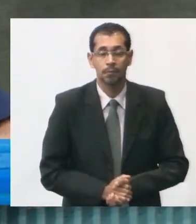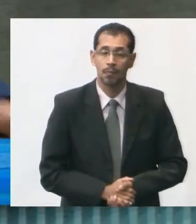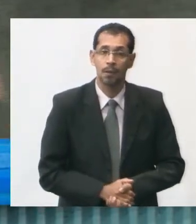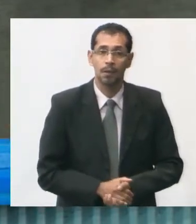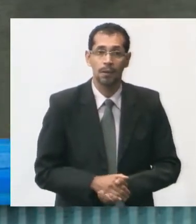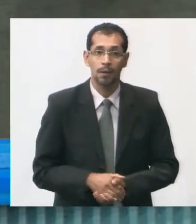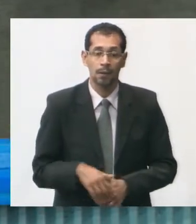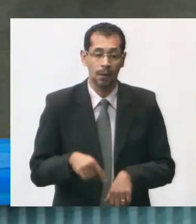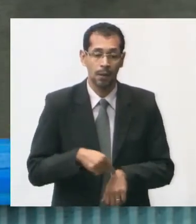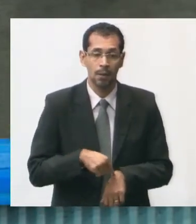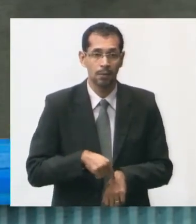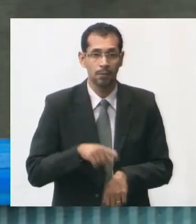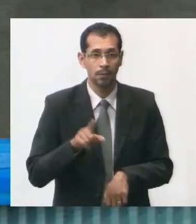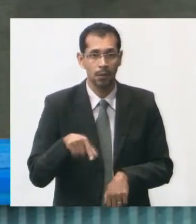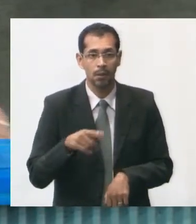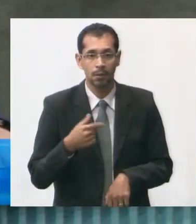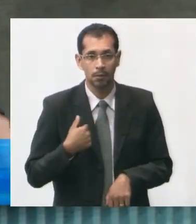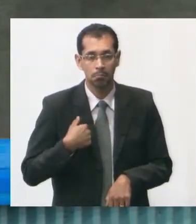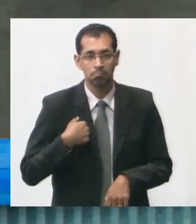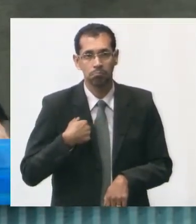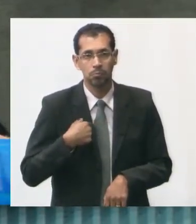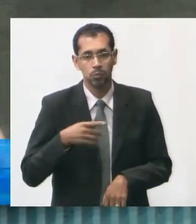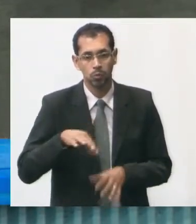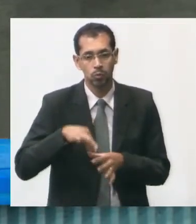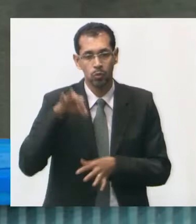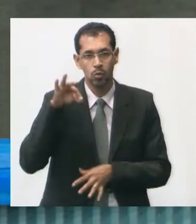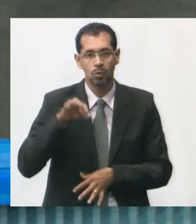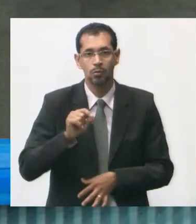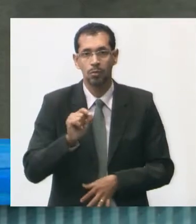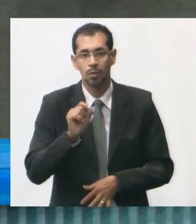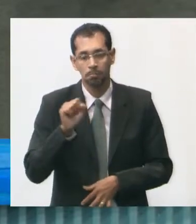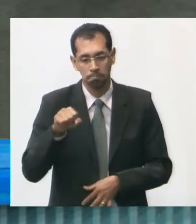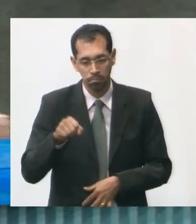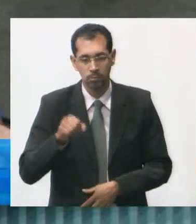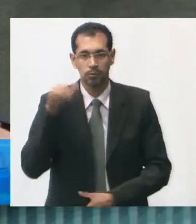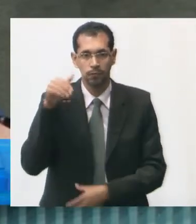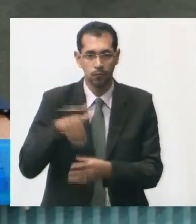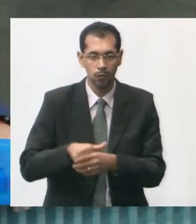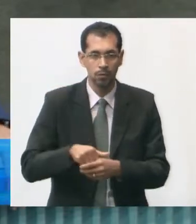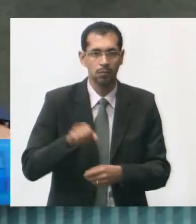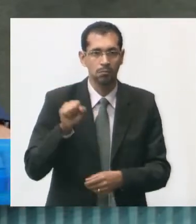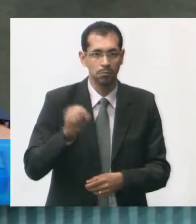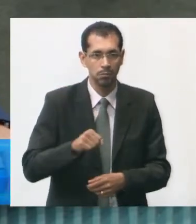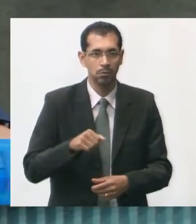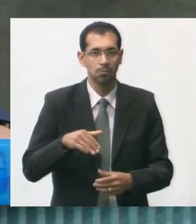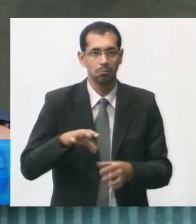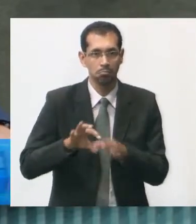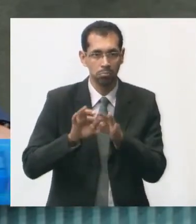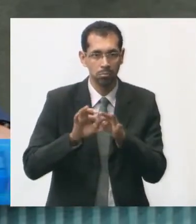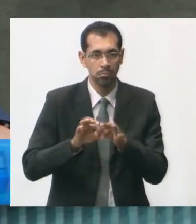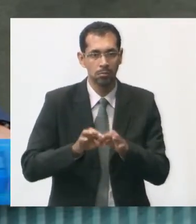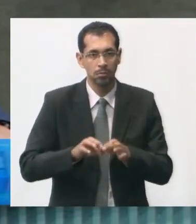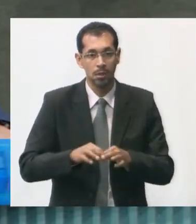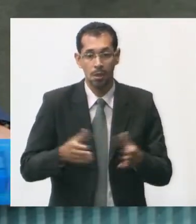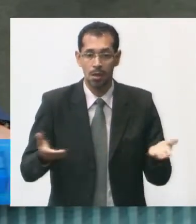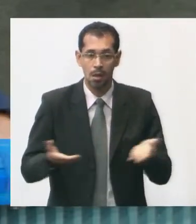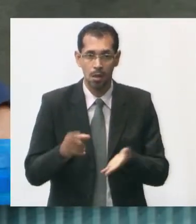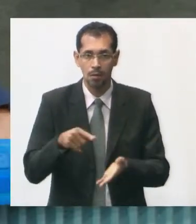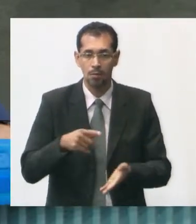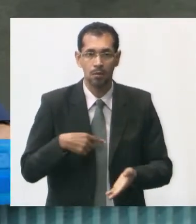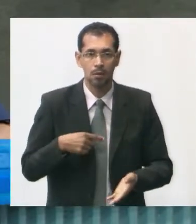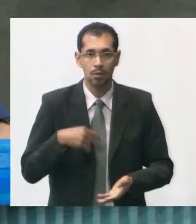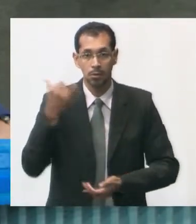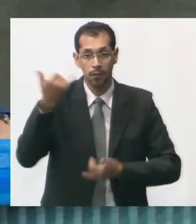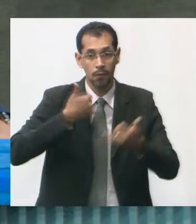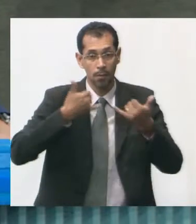eu dei o meu voto aqui de confiança. E agora nós recebemos a notícia, é bem verdade